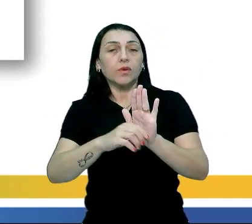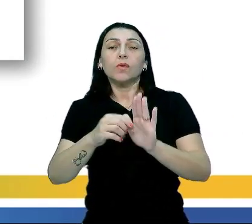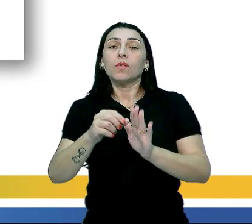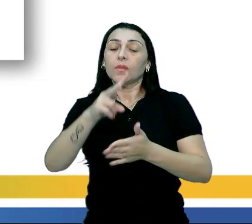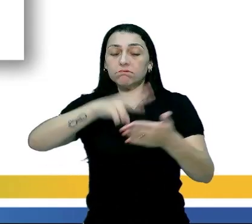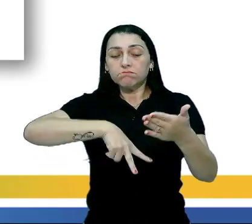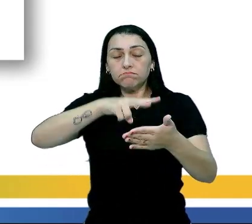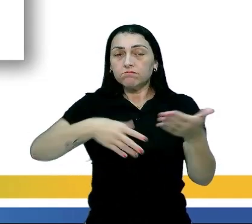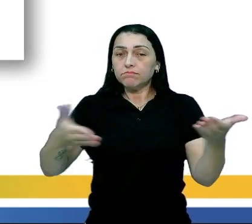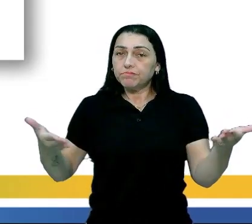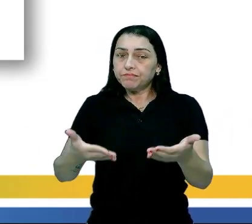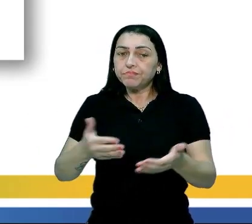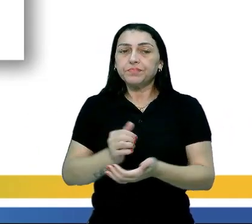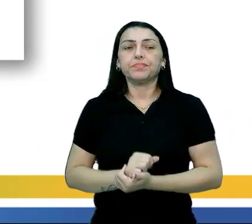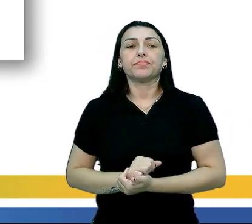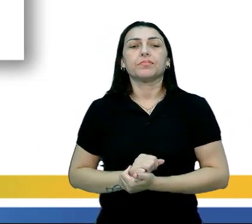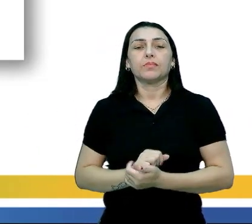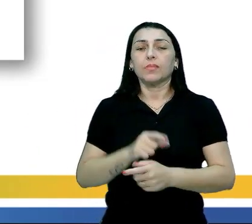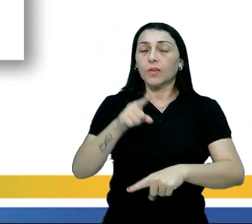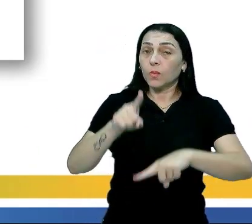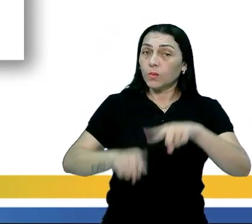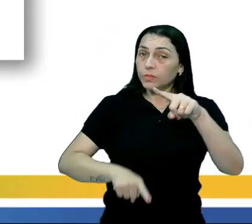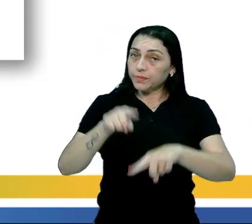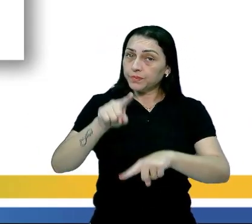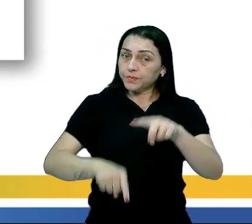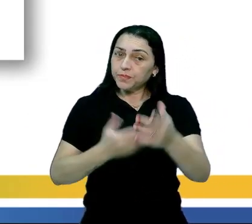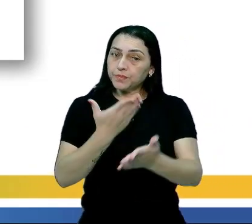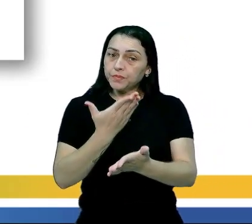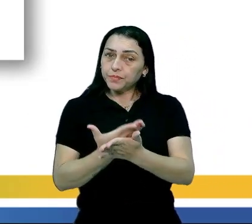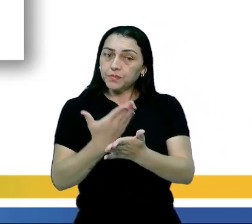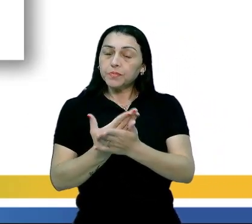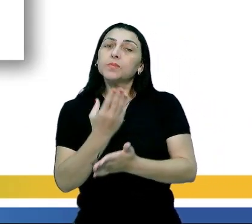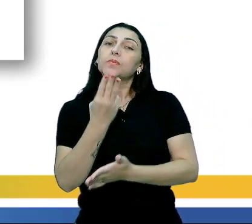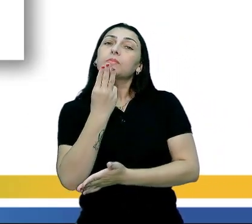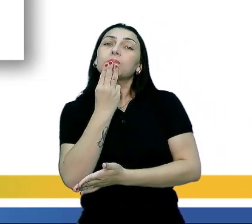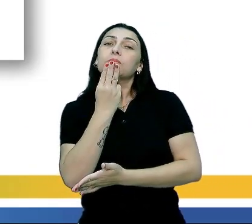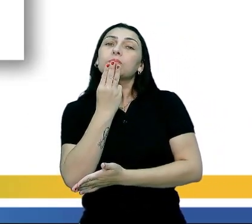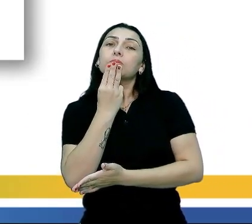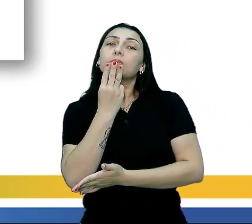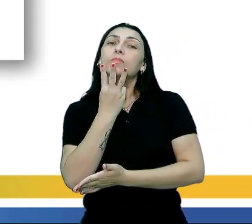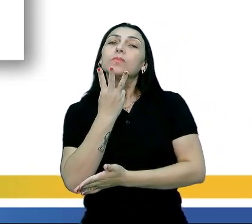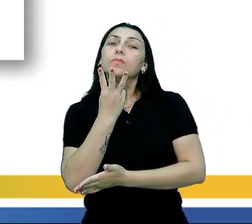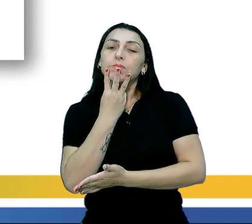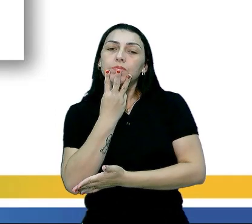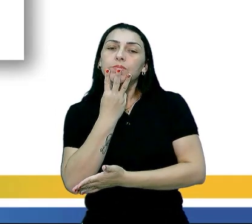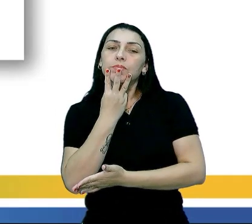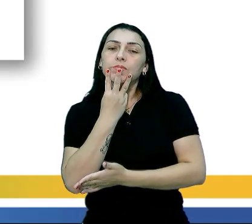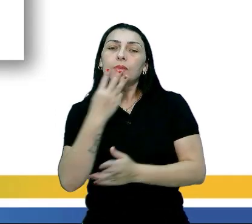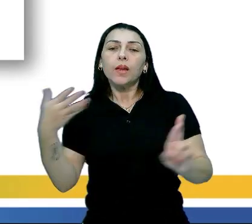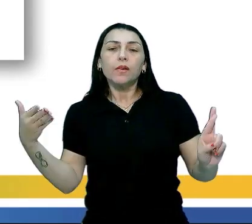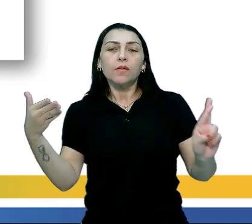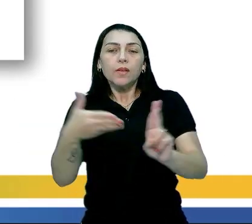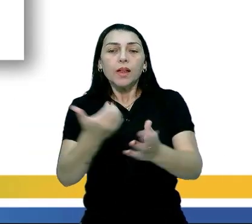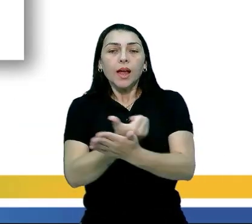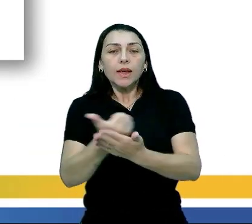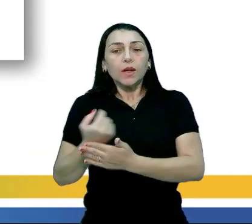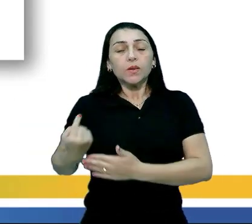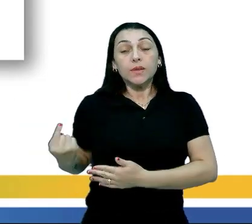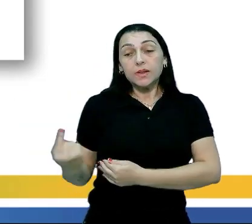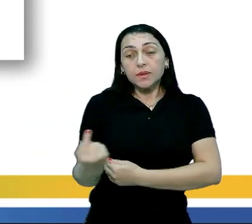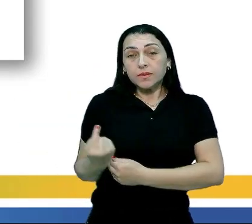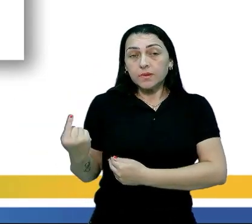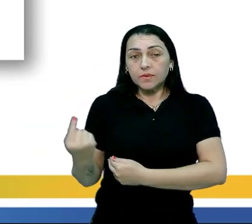vou fazer a leitura para vocês. Objeto de estudo de Max Weber, referente